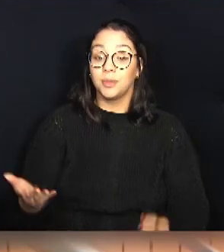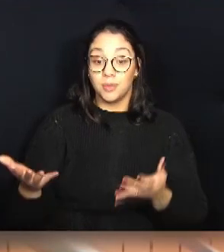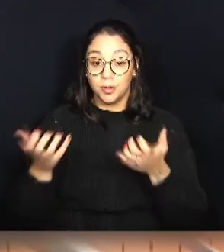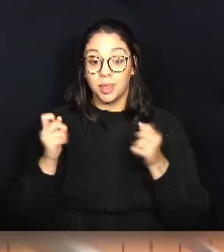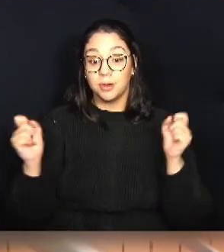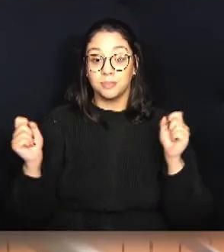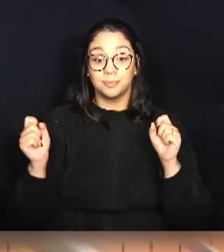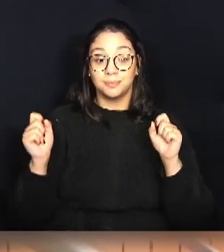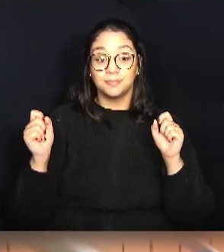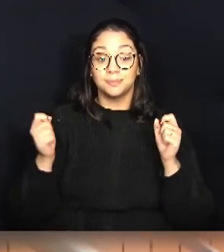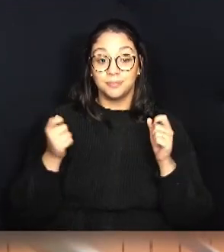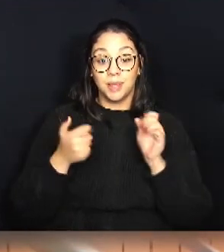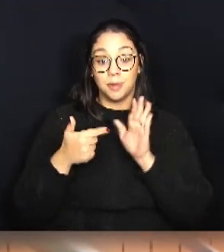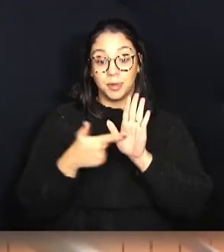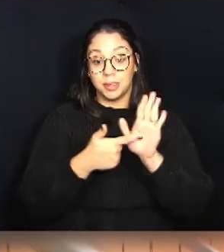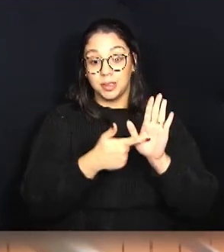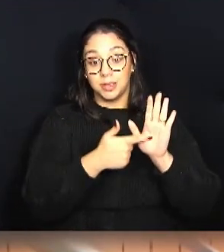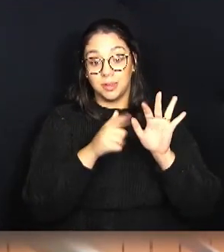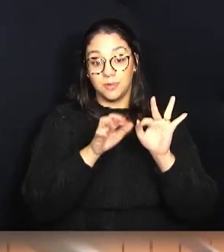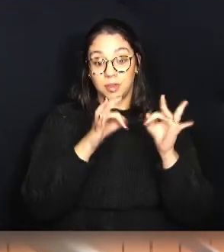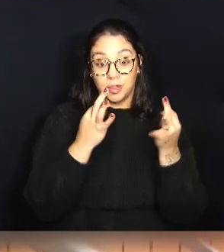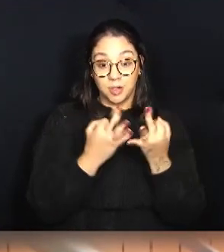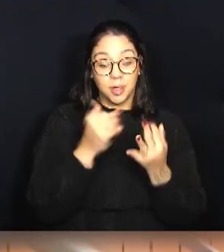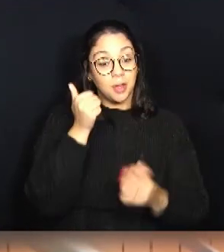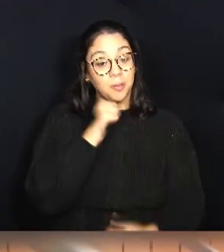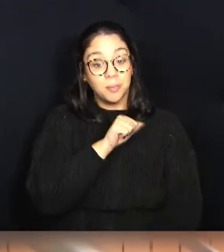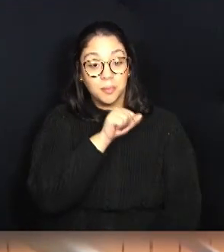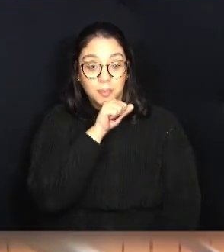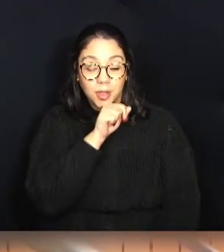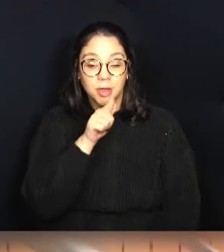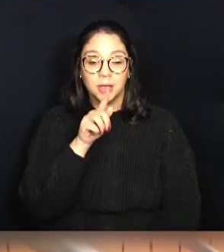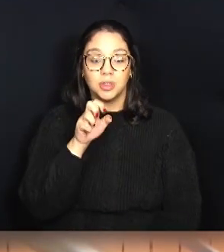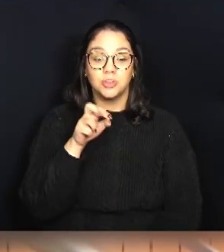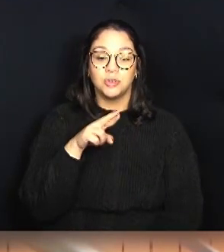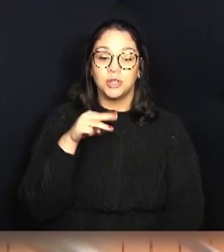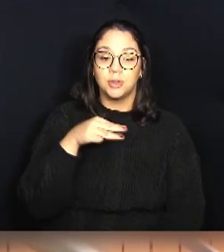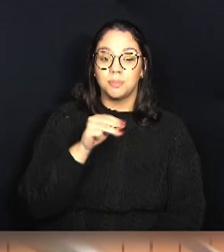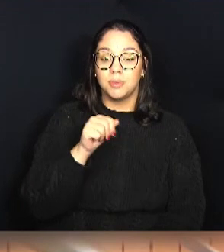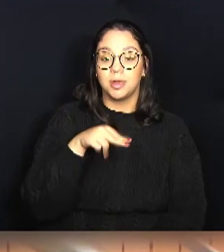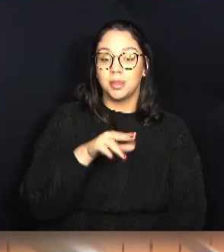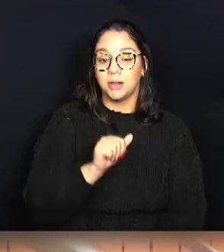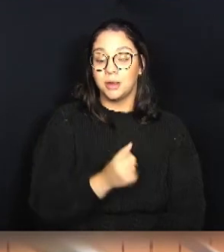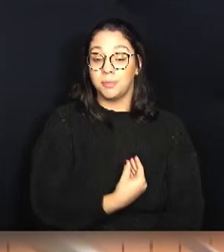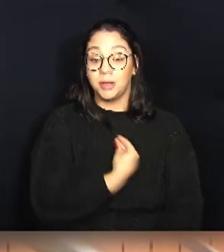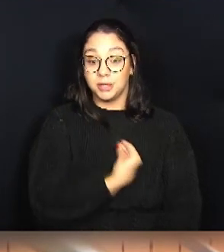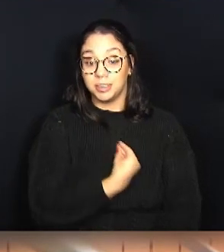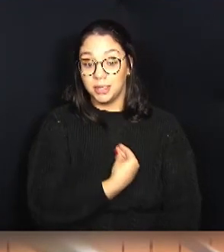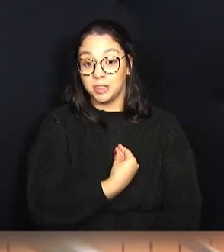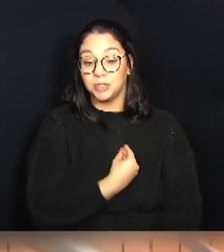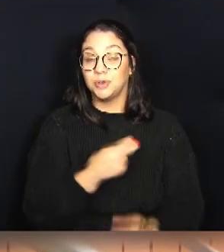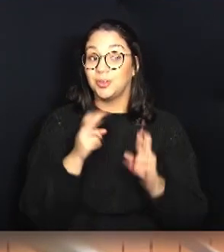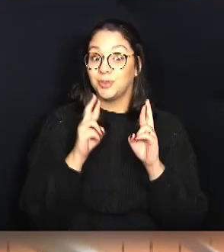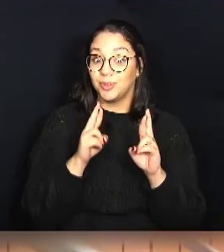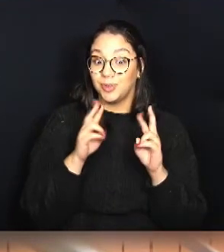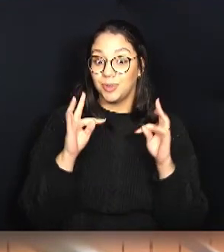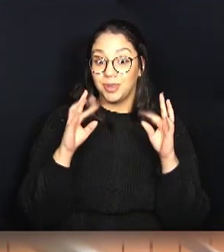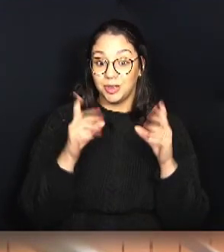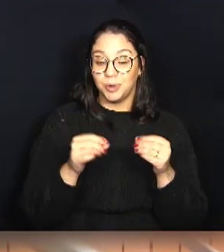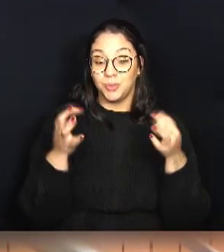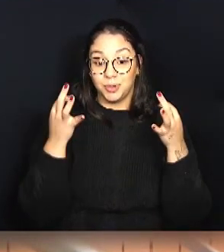né? A mãe, dona Germana, presente aqui, torcendo para que tudo dê